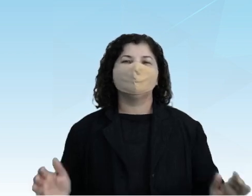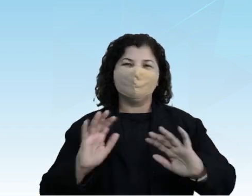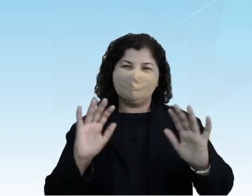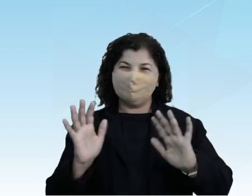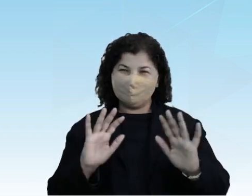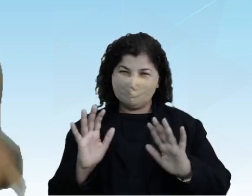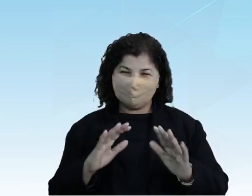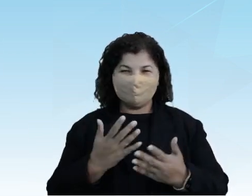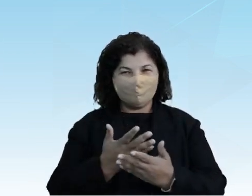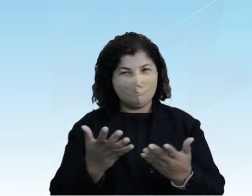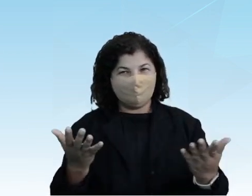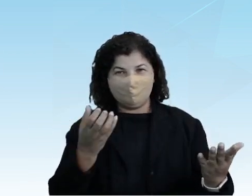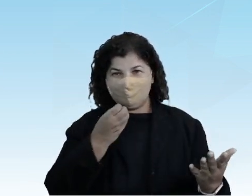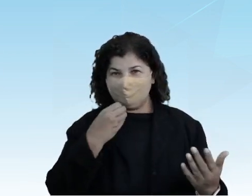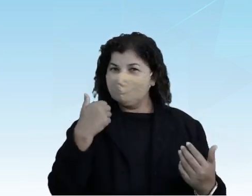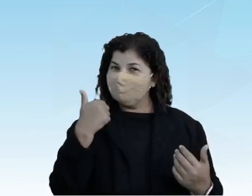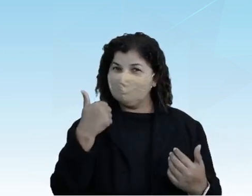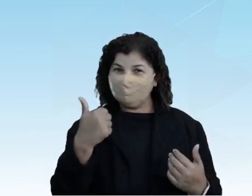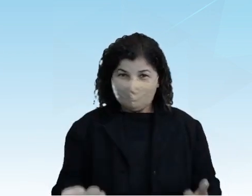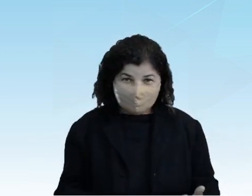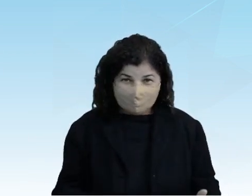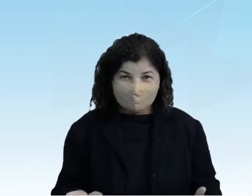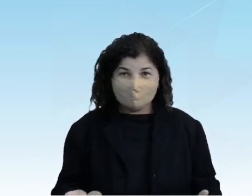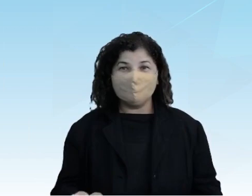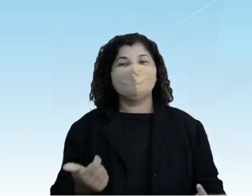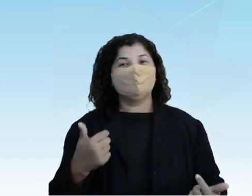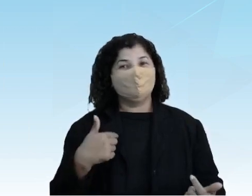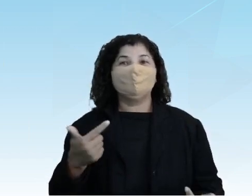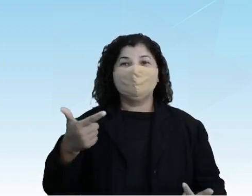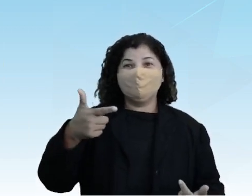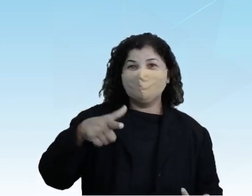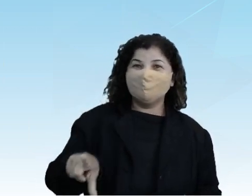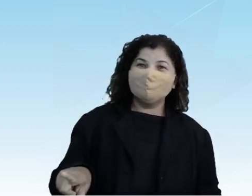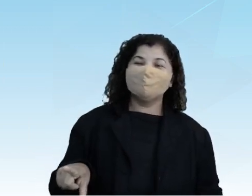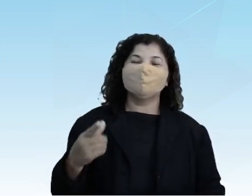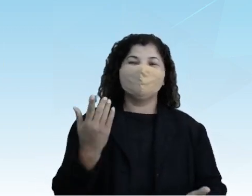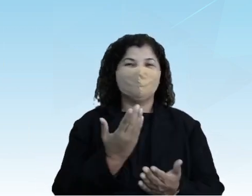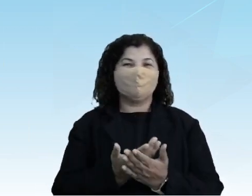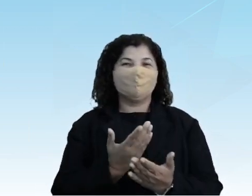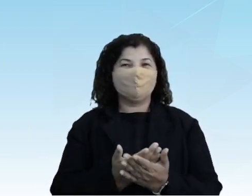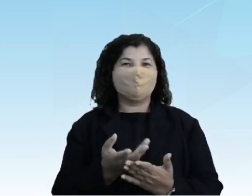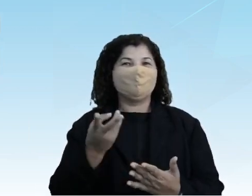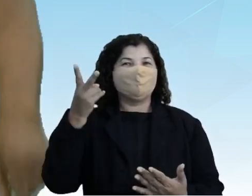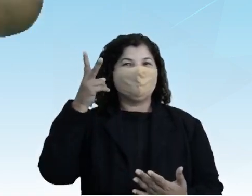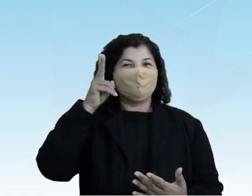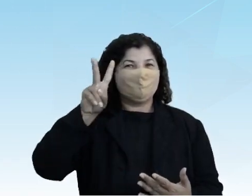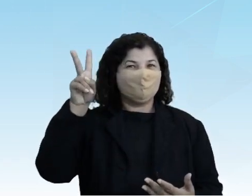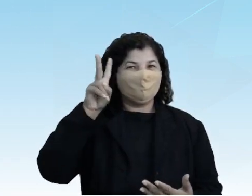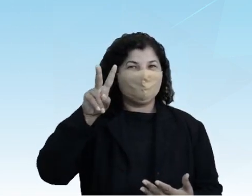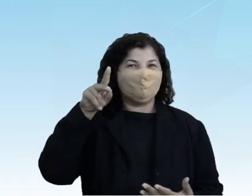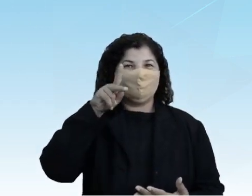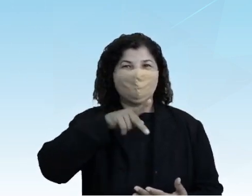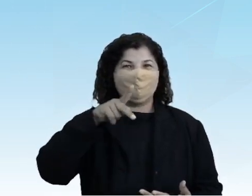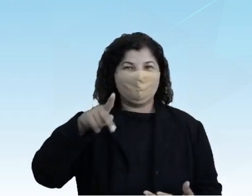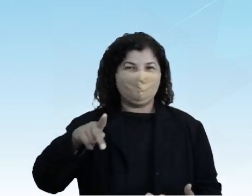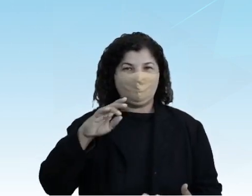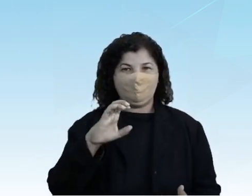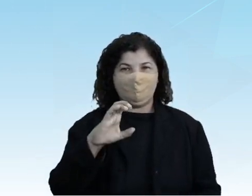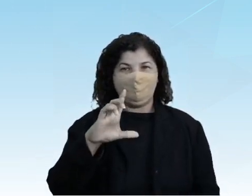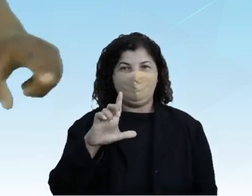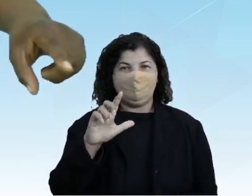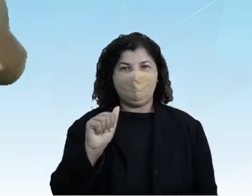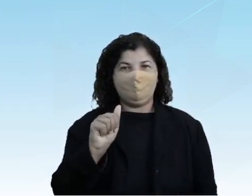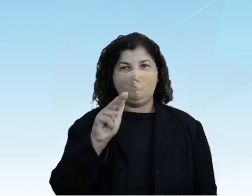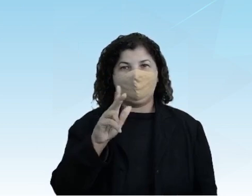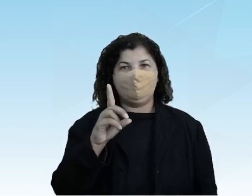Olá pessoal, tudo bem com vocês? Olha eu aqui de novo com a nossa aula de História. O professor Cláudio